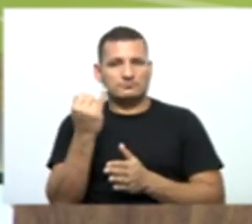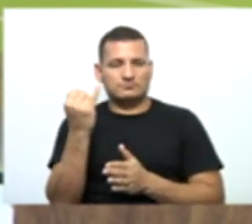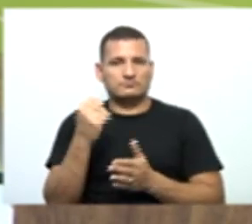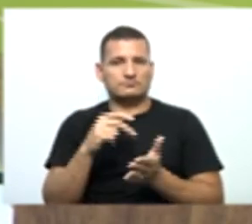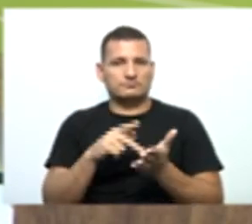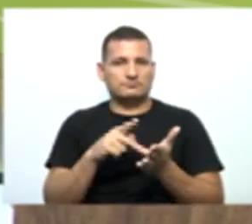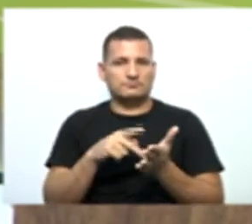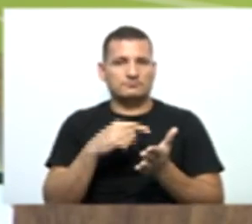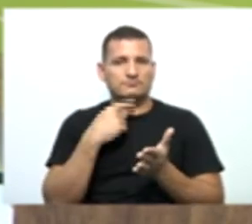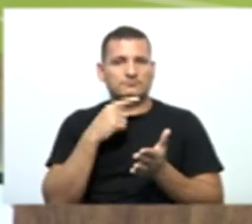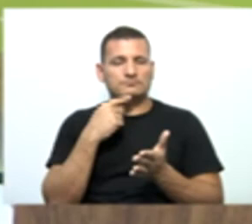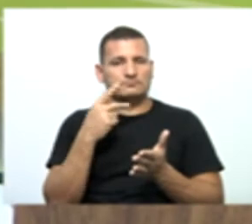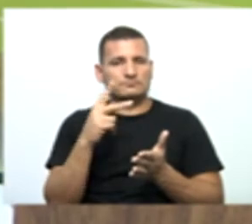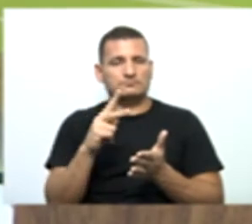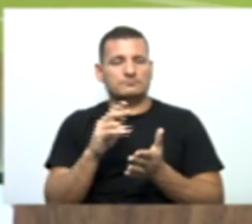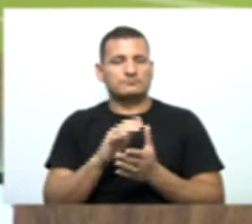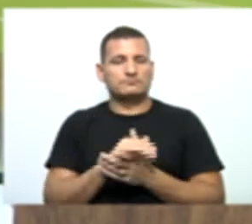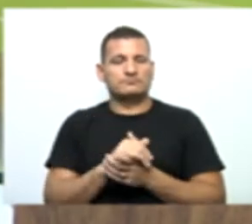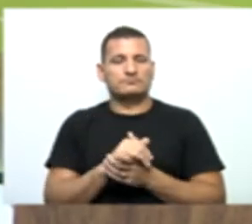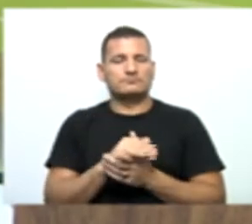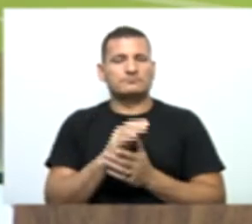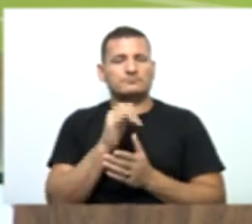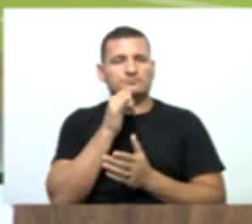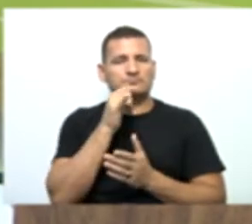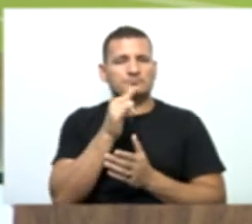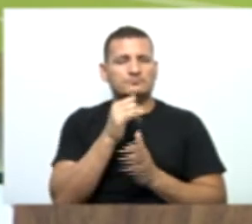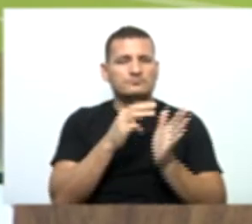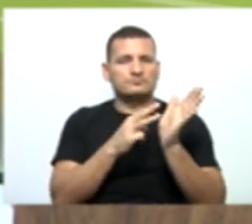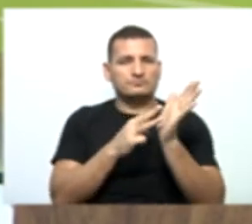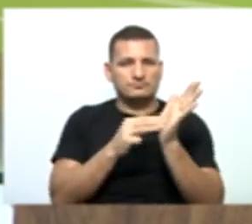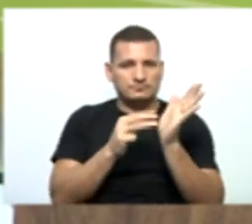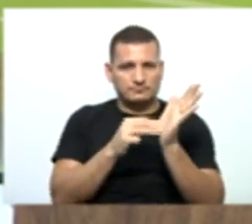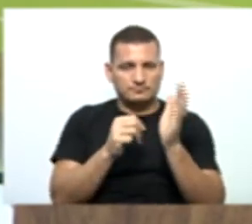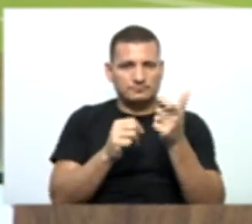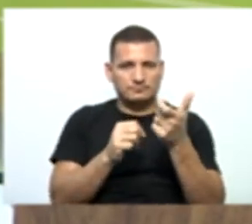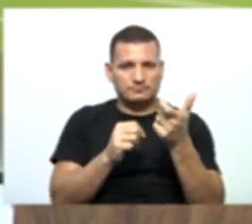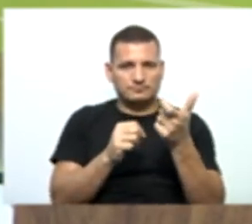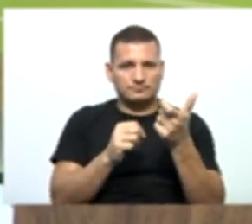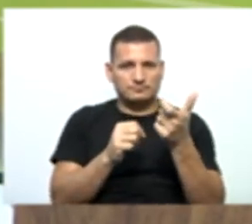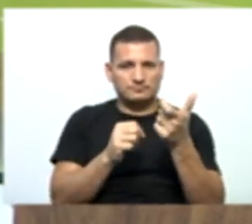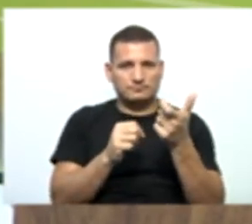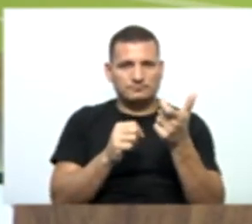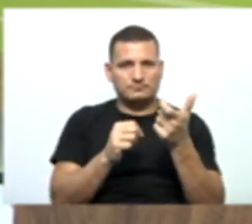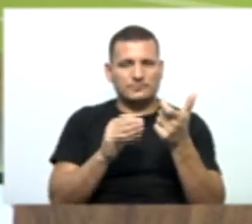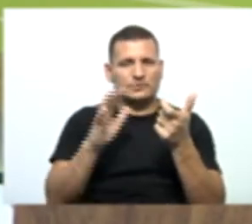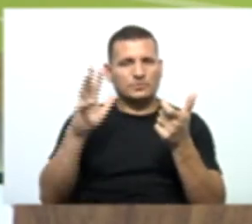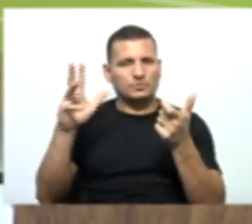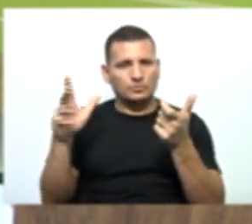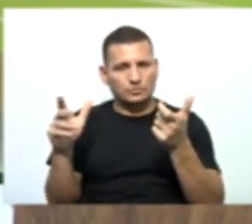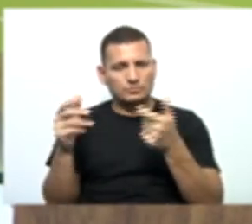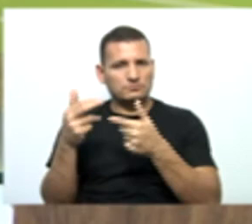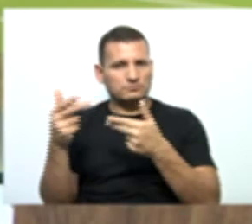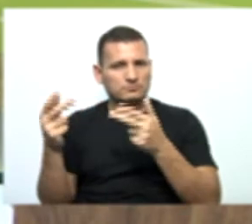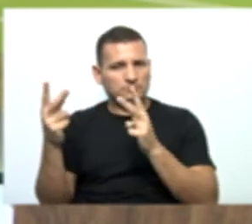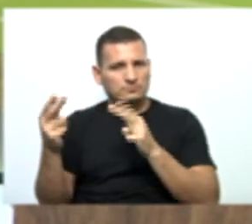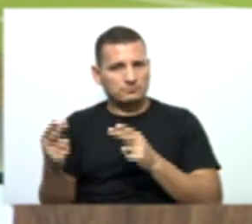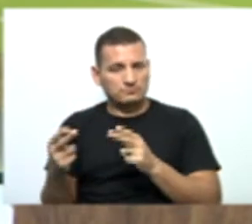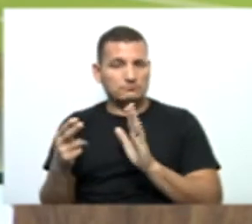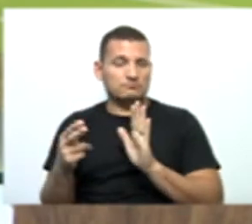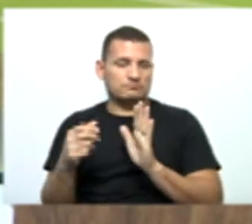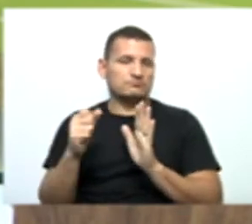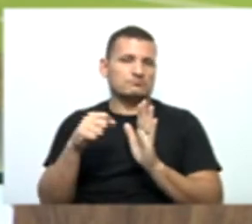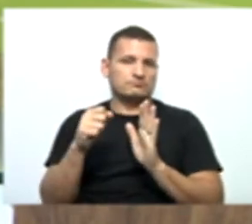dúvida. Ela pergunta se os métodos da classe são iguais para todos os objetos. E a resposta é